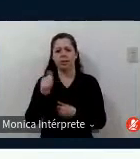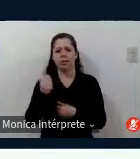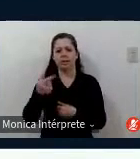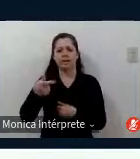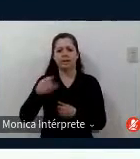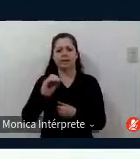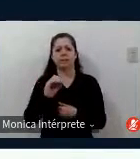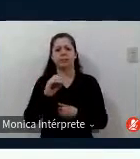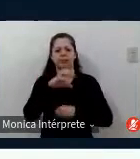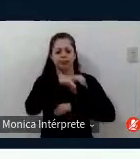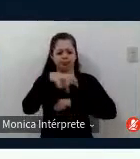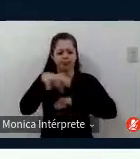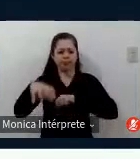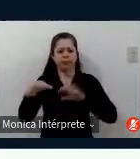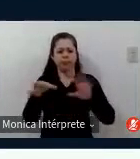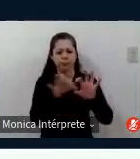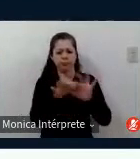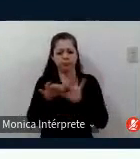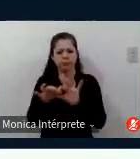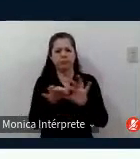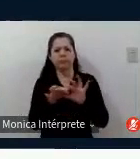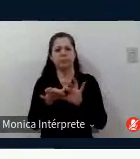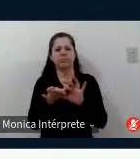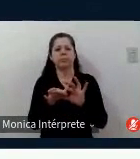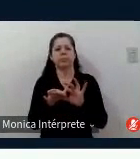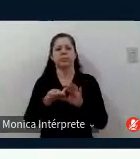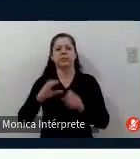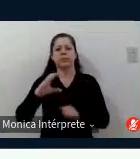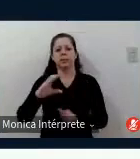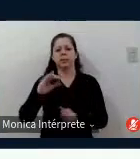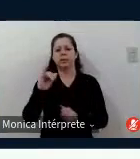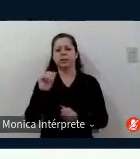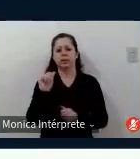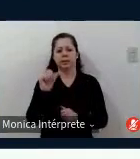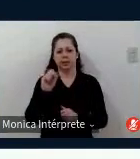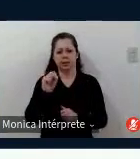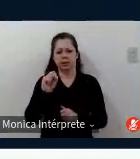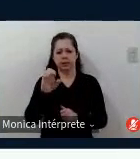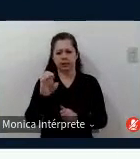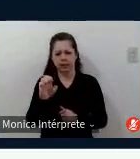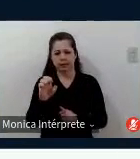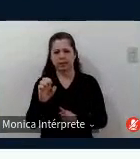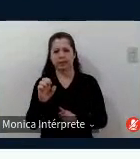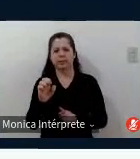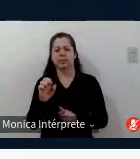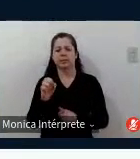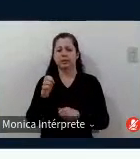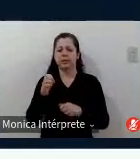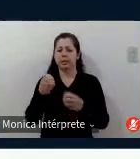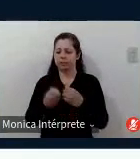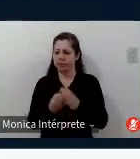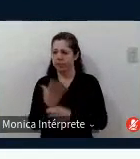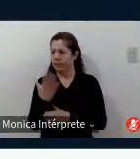Sustentável e Educação Ambiental, que é a CIASE, né, que ela ainda precisa ser formalizada. Então, a princípio, nós temos